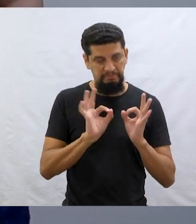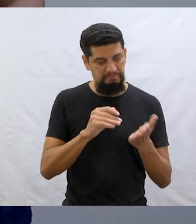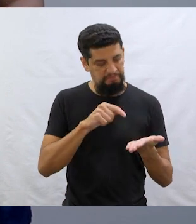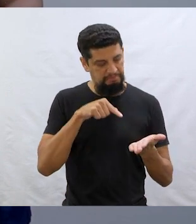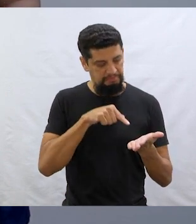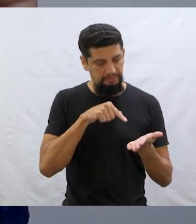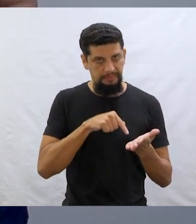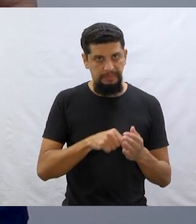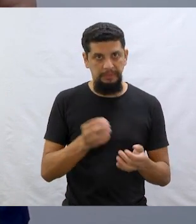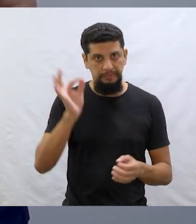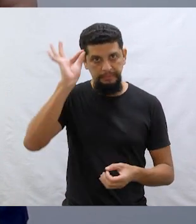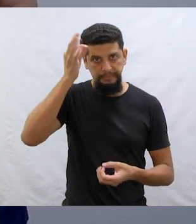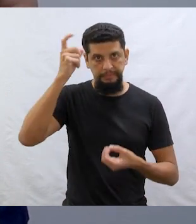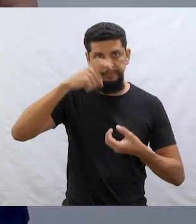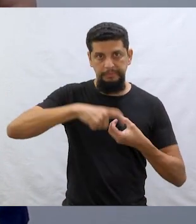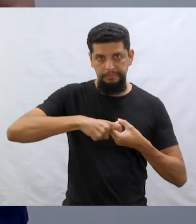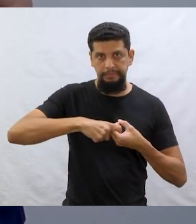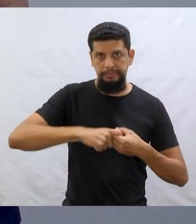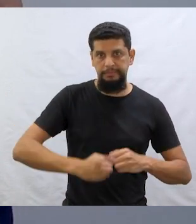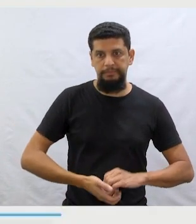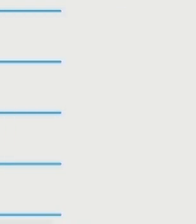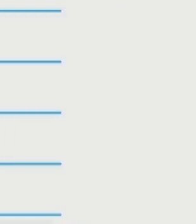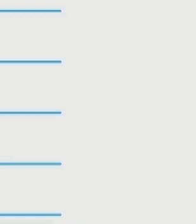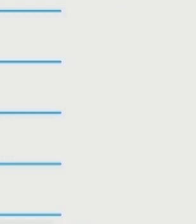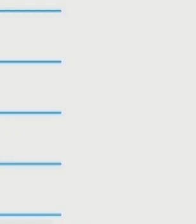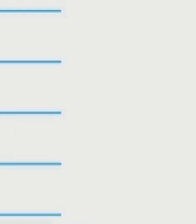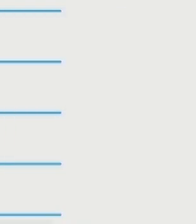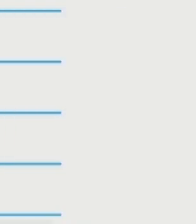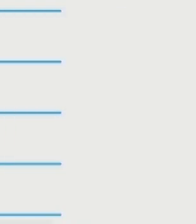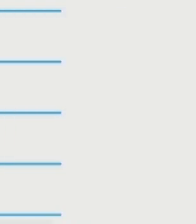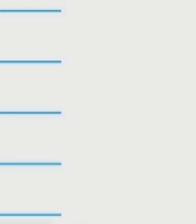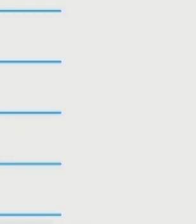com cuidado e logo voltamos.